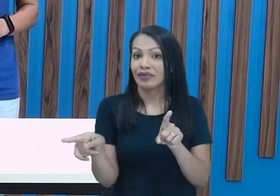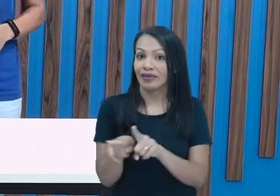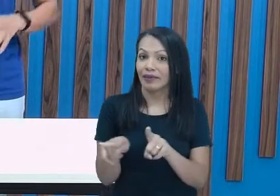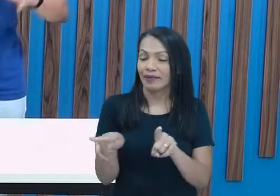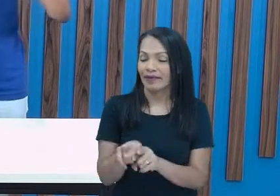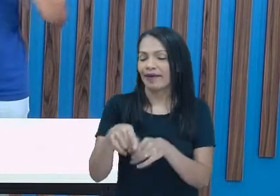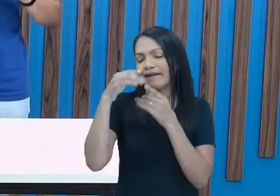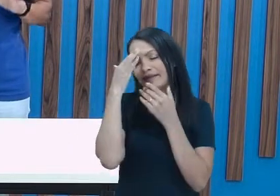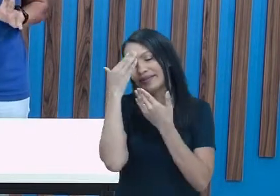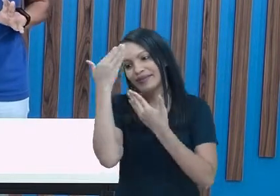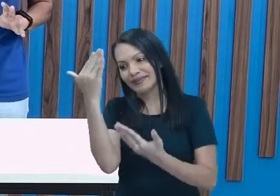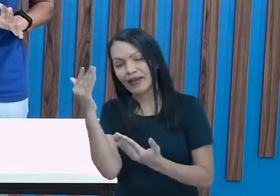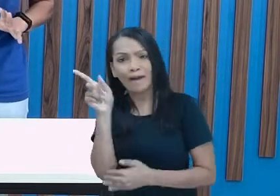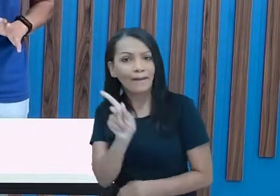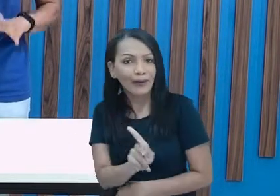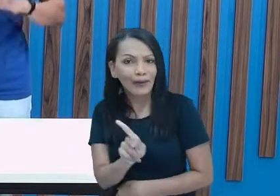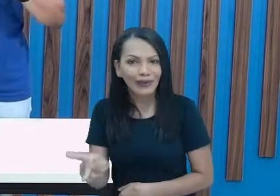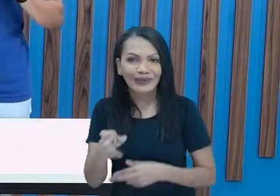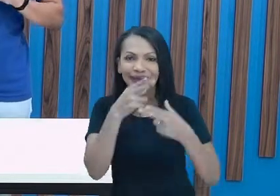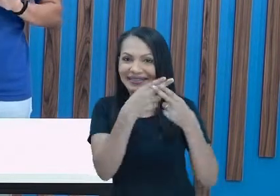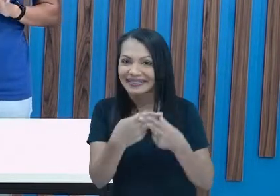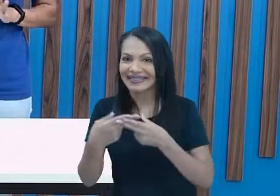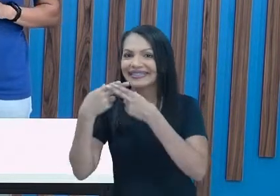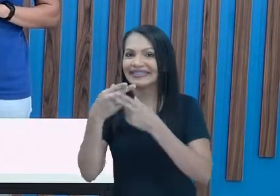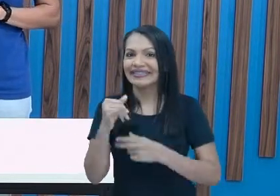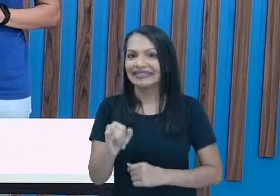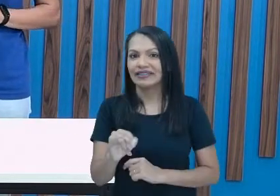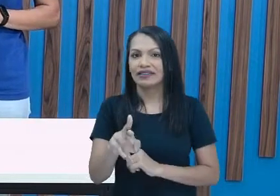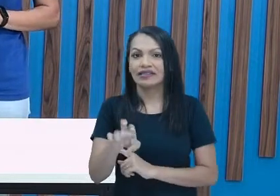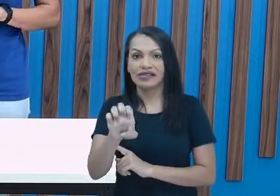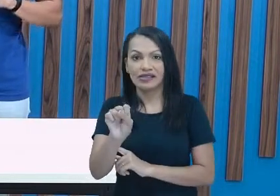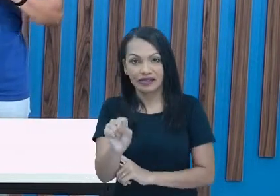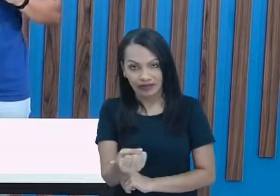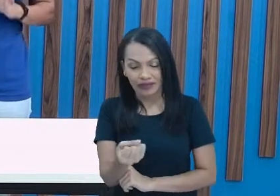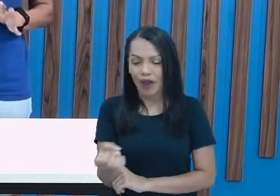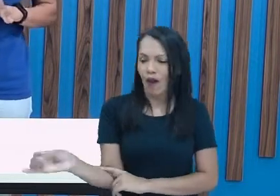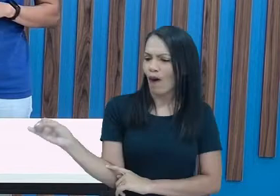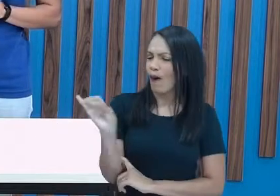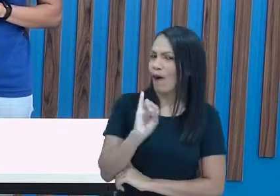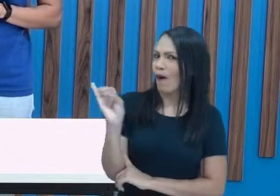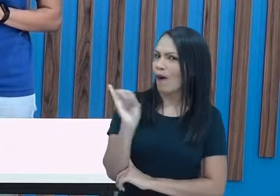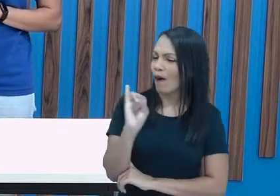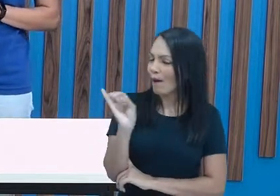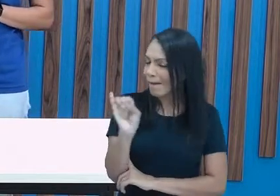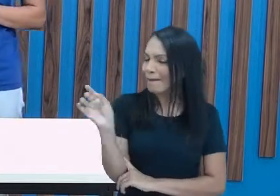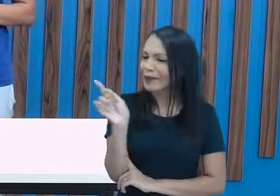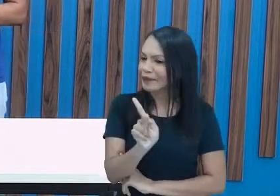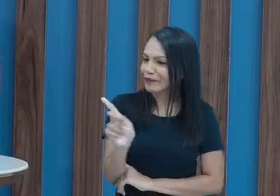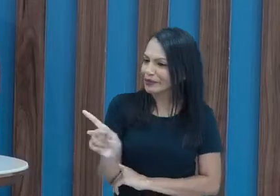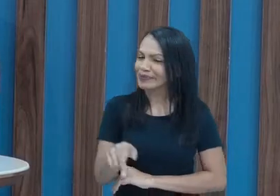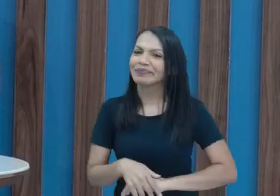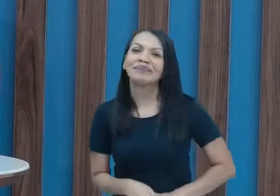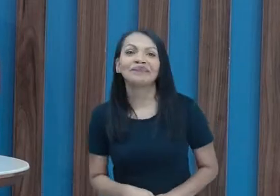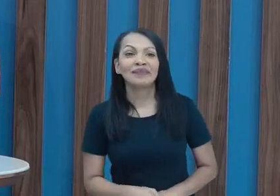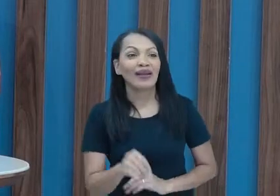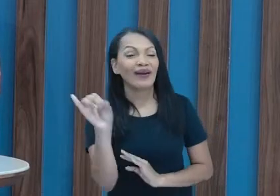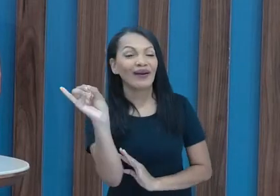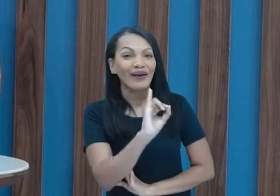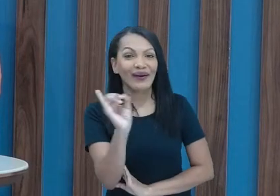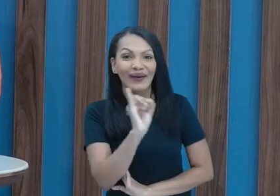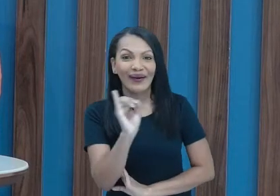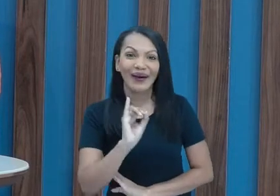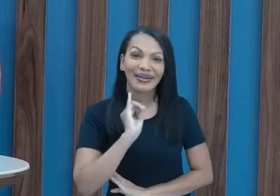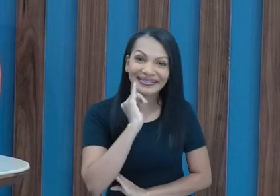professora Iris, que já está lá no chat. Vamos dar um olá para a professora Iris. Olá, professora Iris. Olá, professora